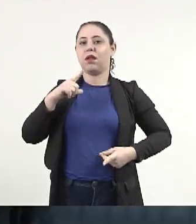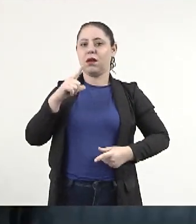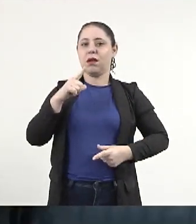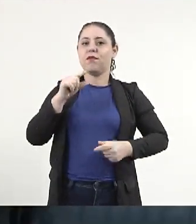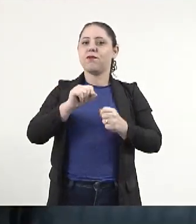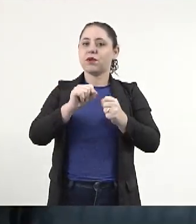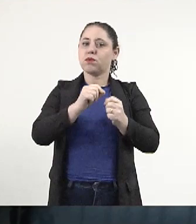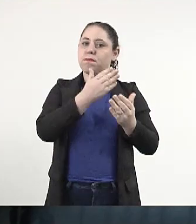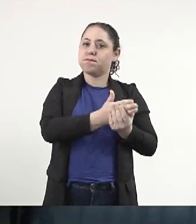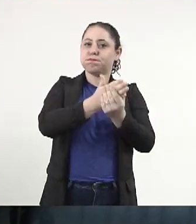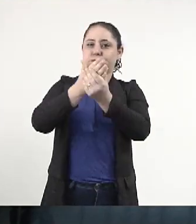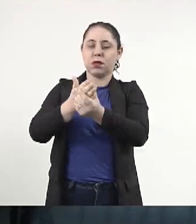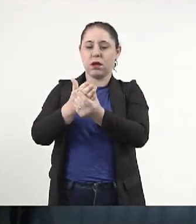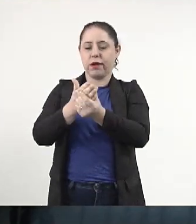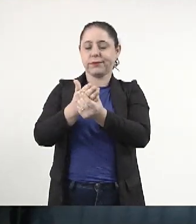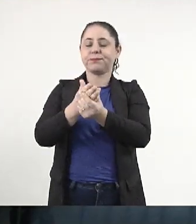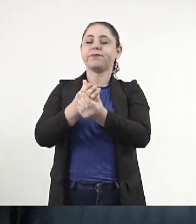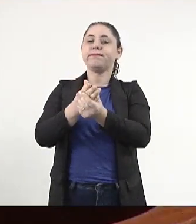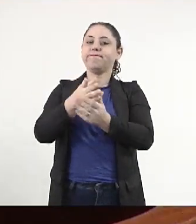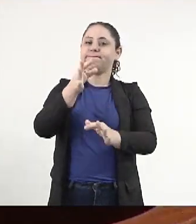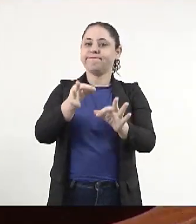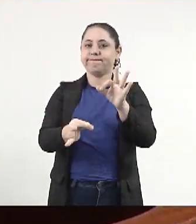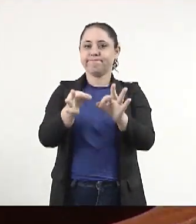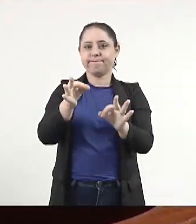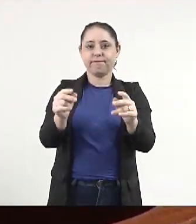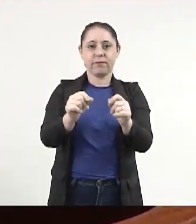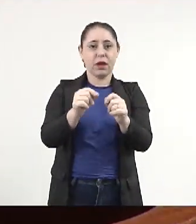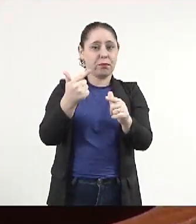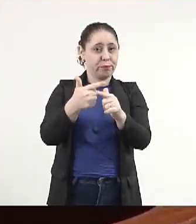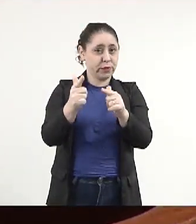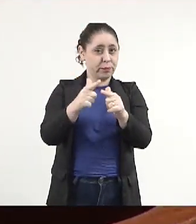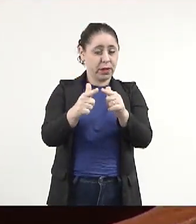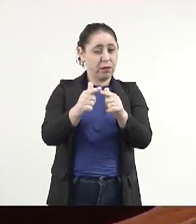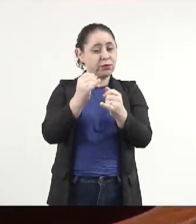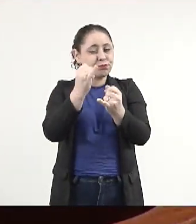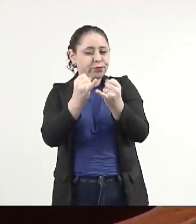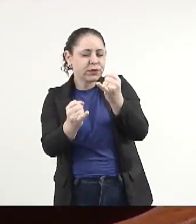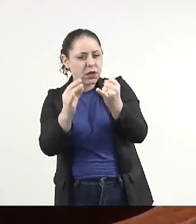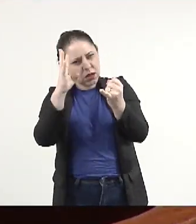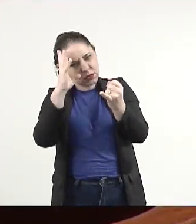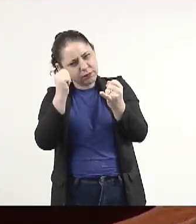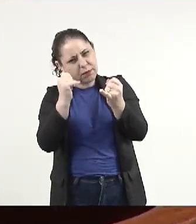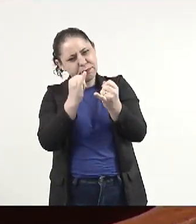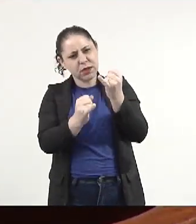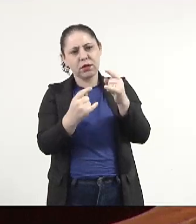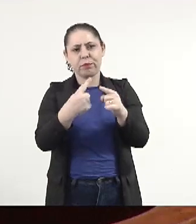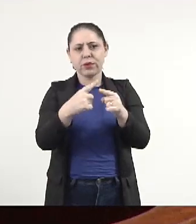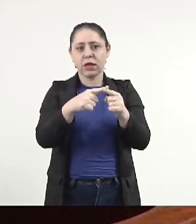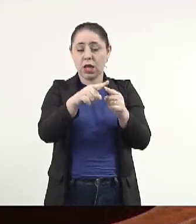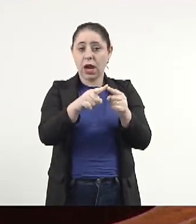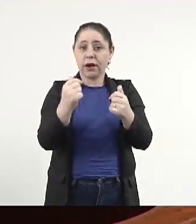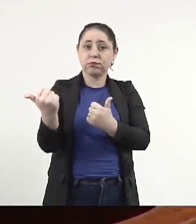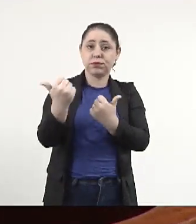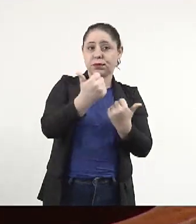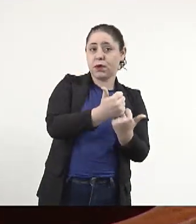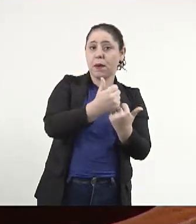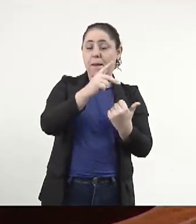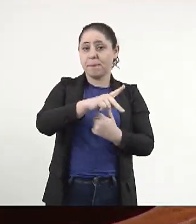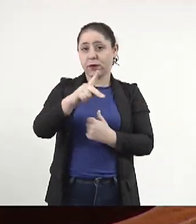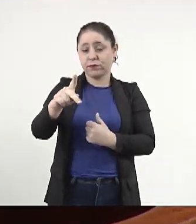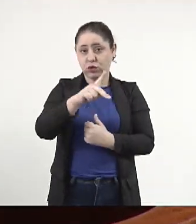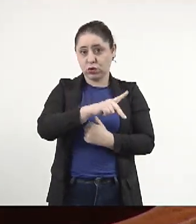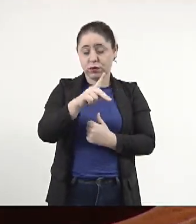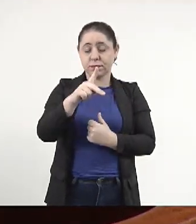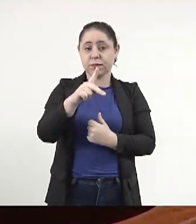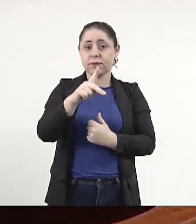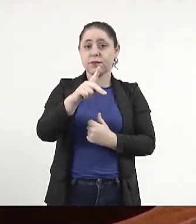entrou com uma ação na justiça. Esse problema foi parcialmente resolvido porque eles substituíram